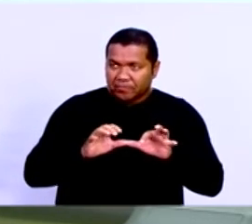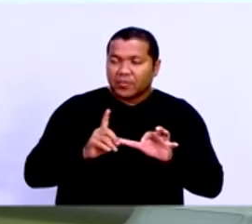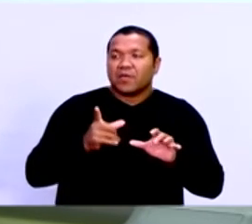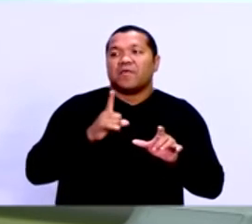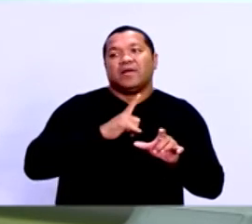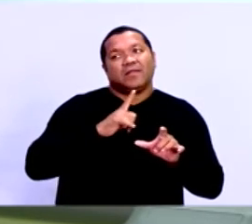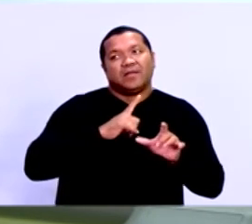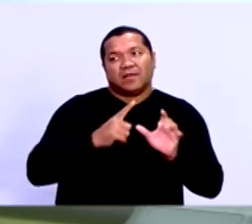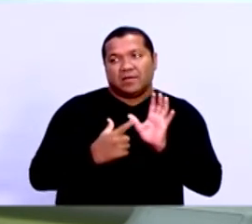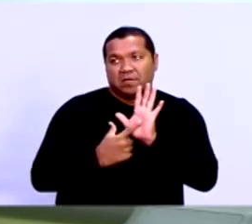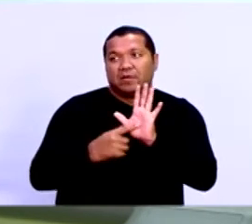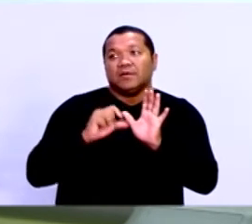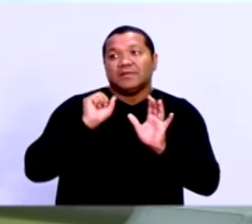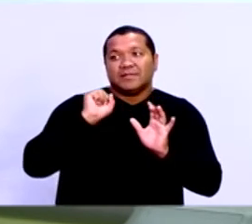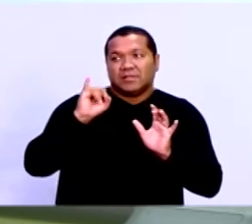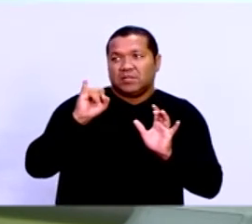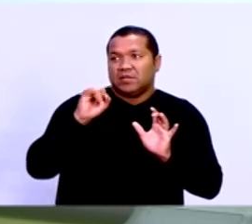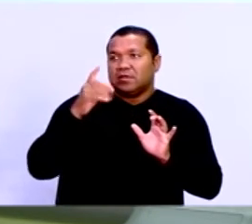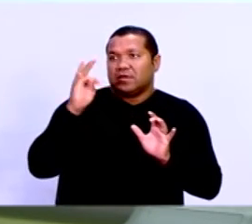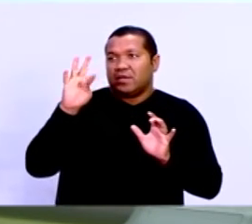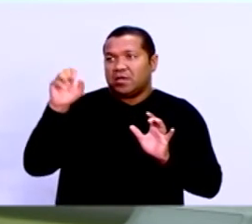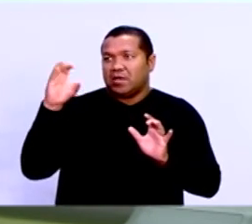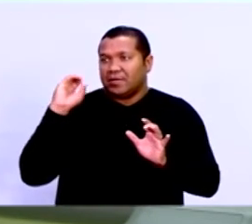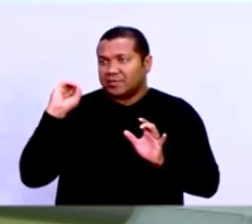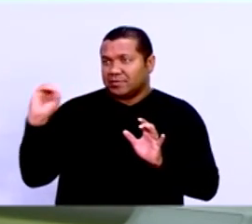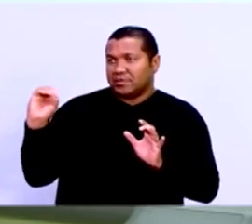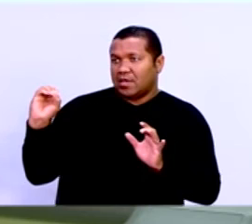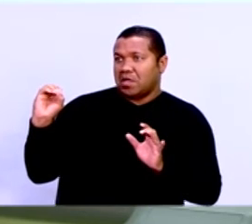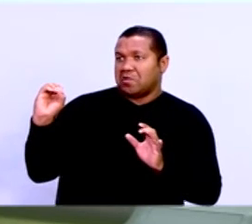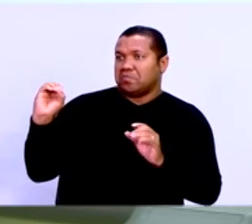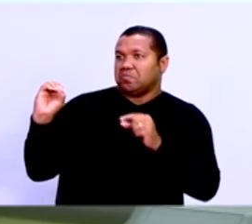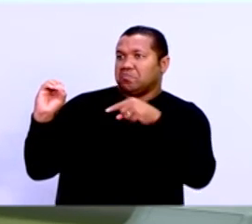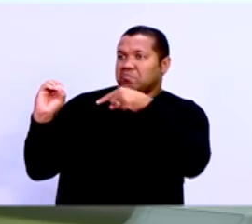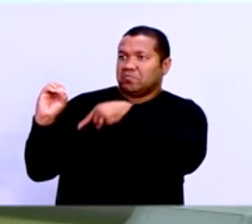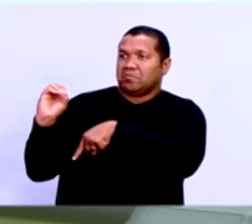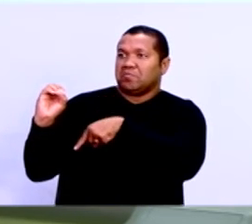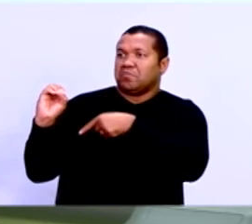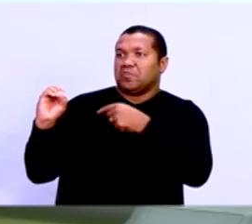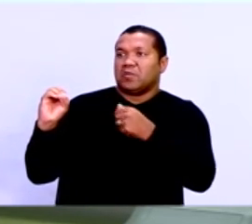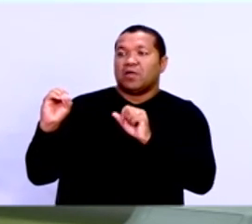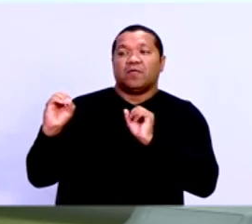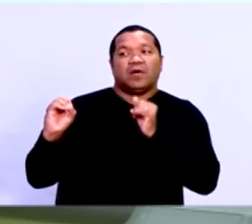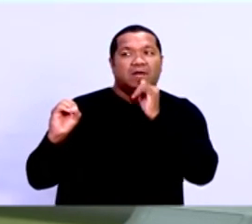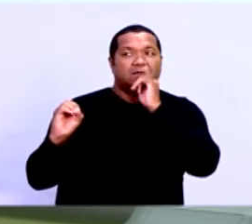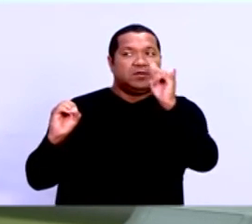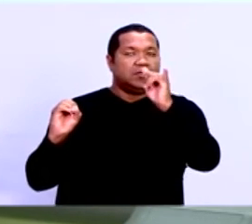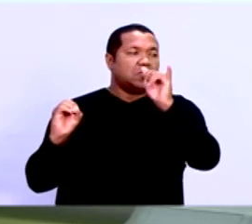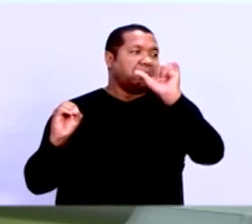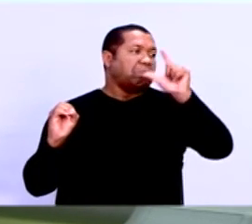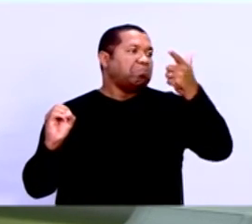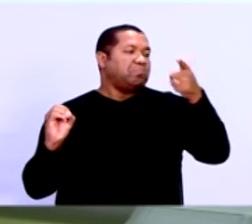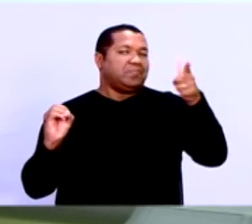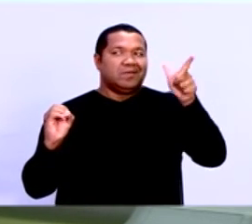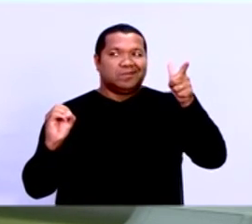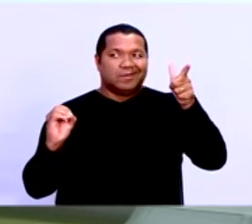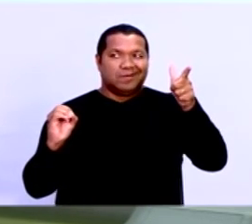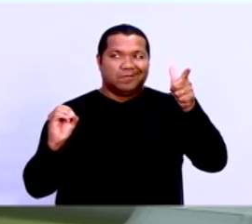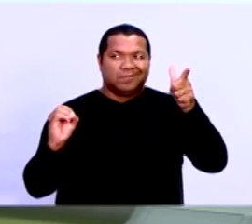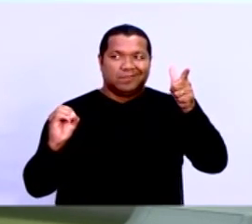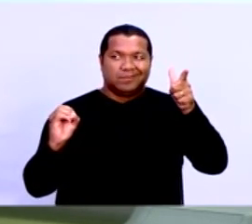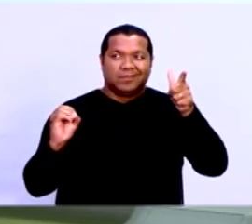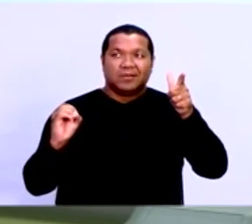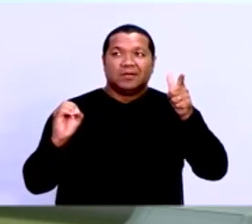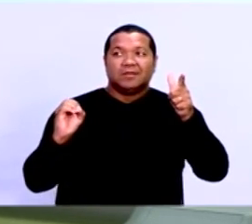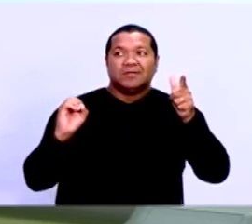10 se telha foi 10 dentro do estoque então tem que dar a mensagem de produto não disponível